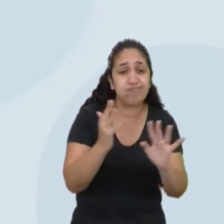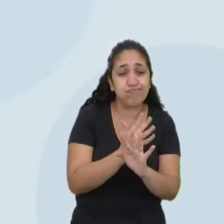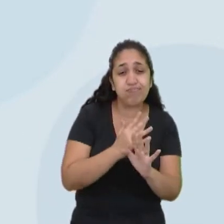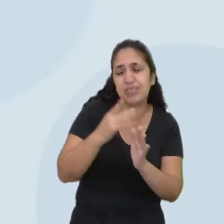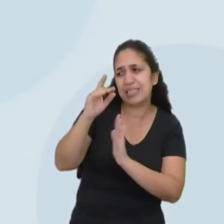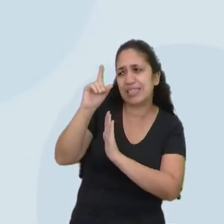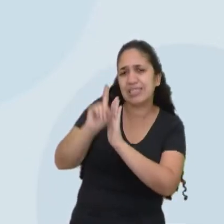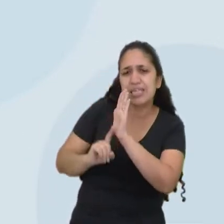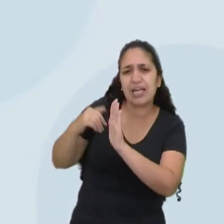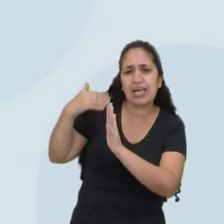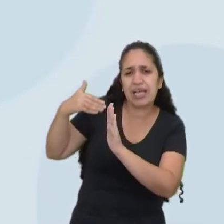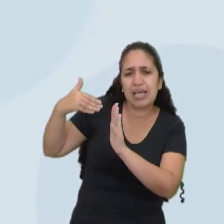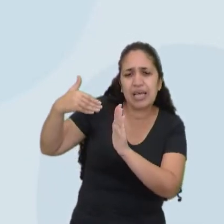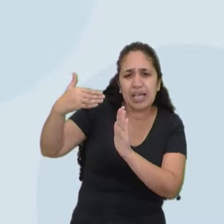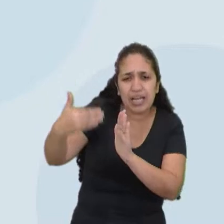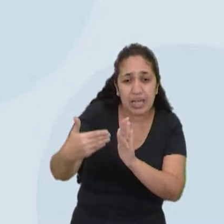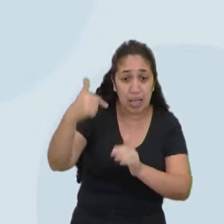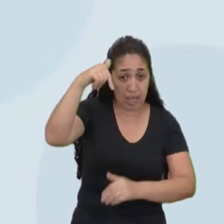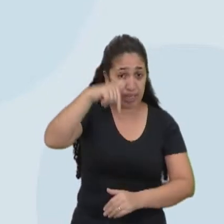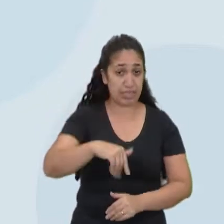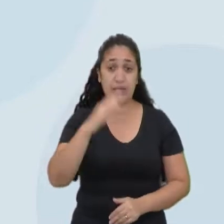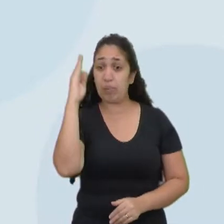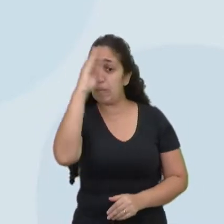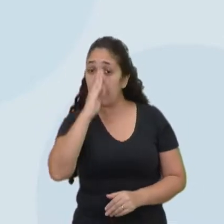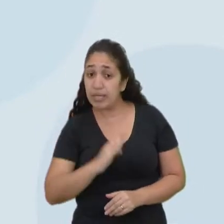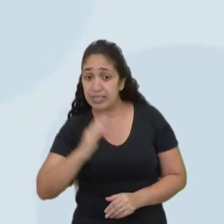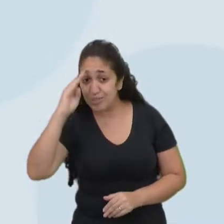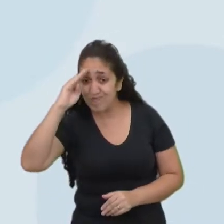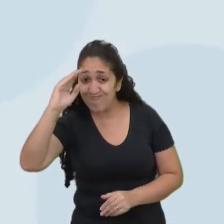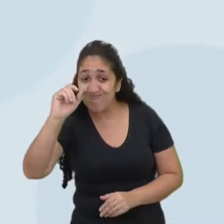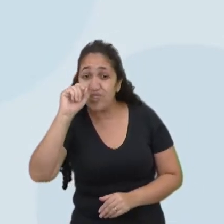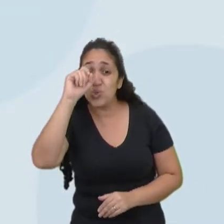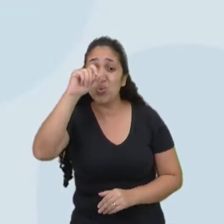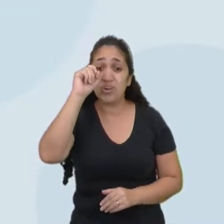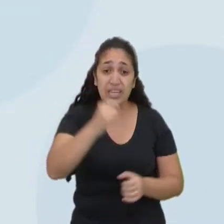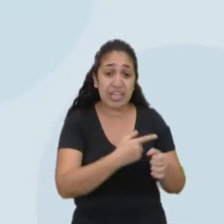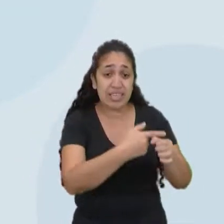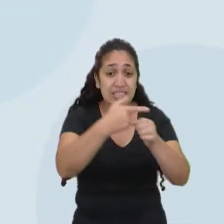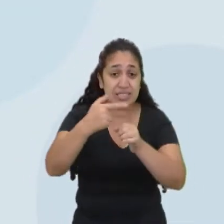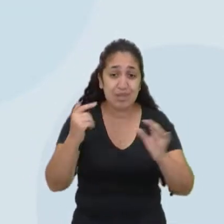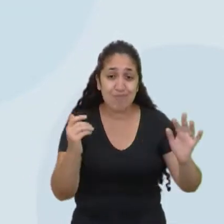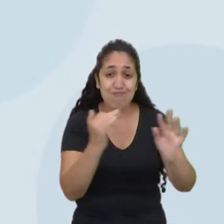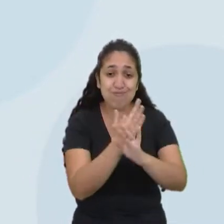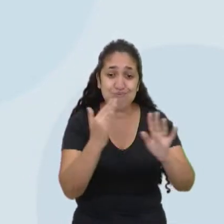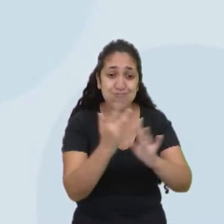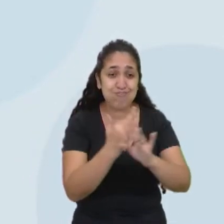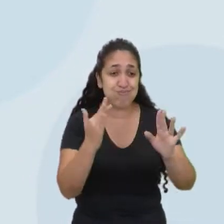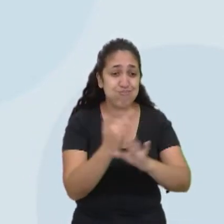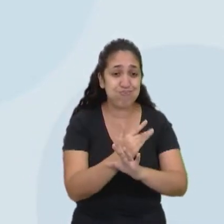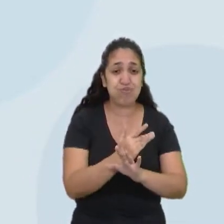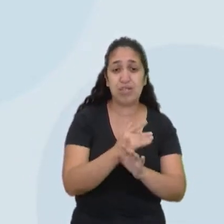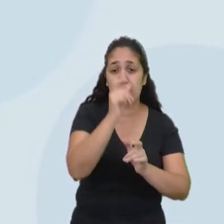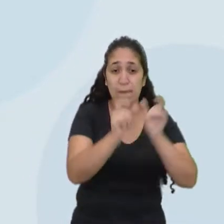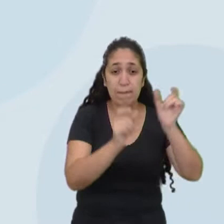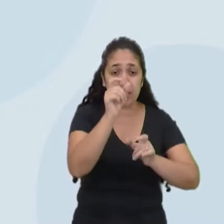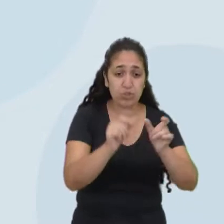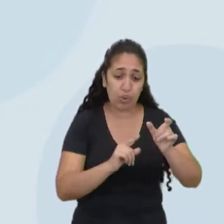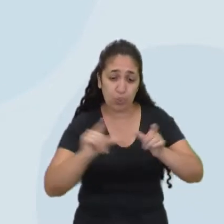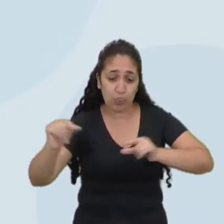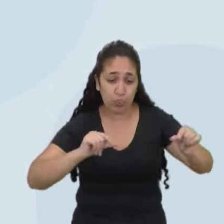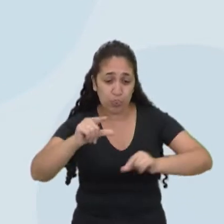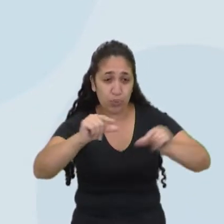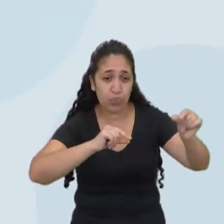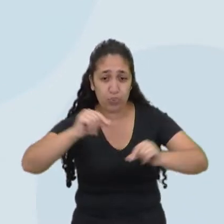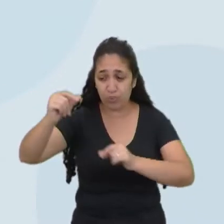nas últimas décadas, principalmente no Brasil, em que o crescimento das cidades levou pessoas a morar em áreas impróprias